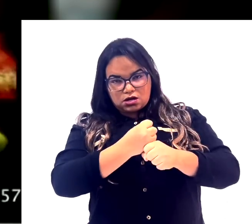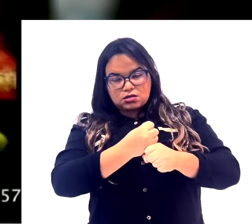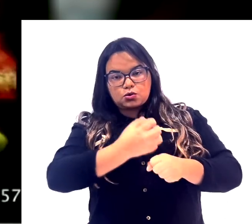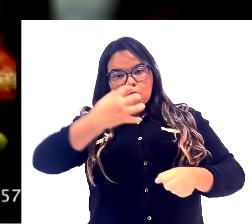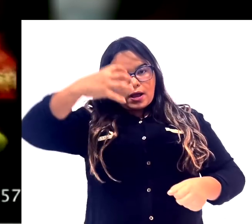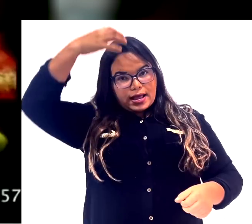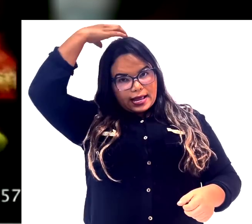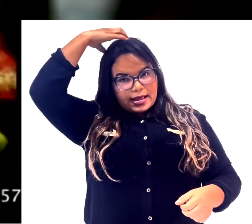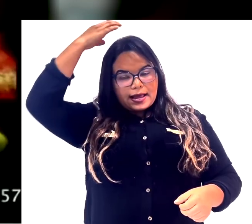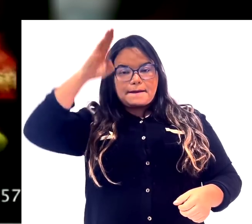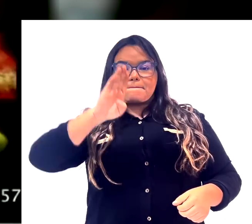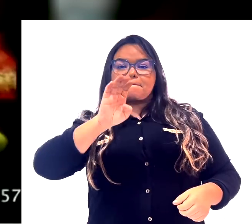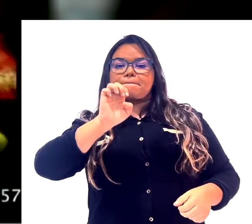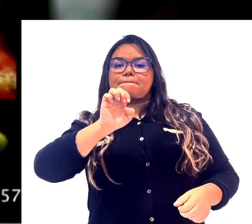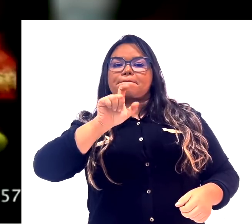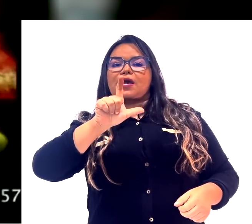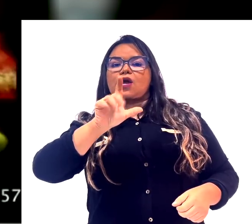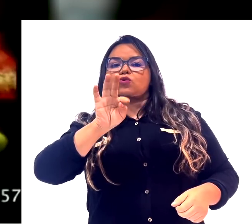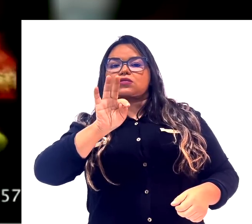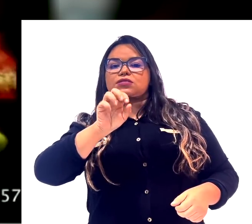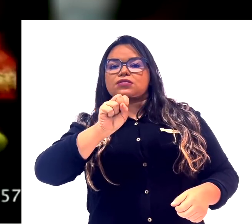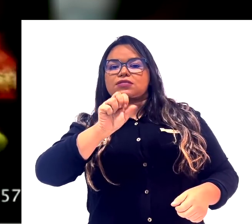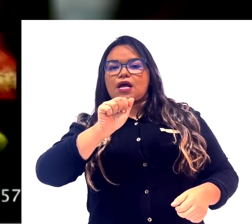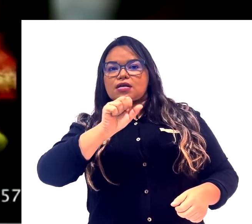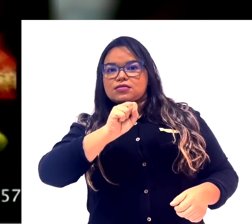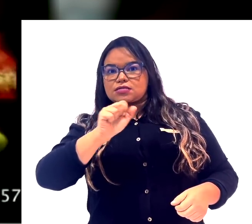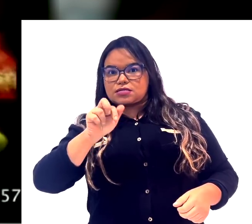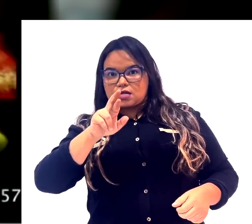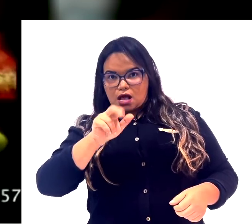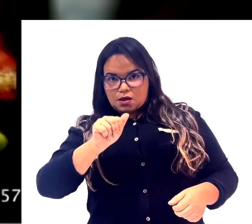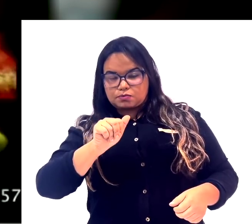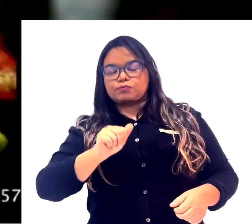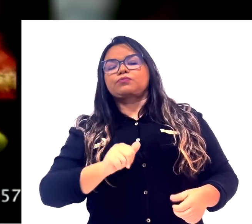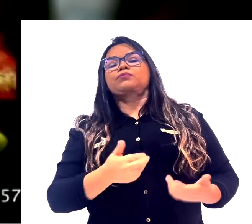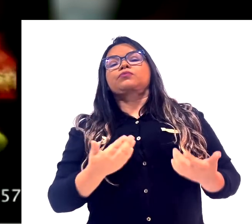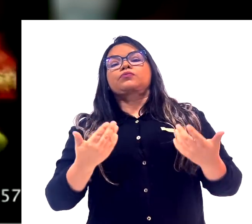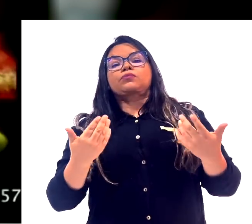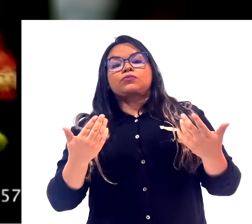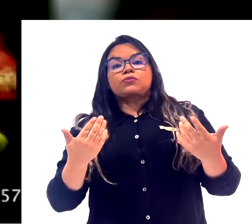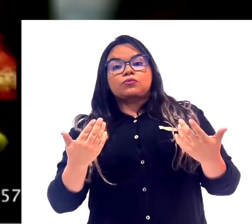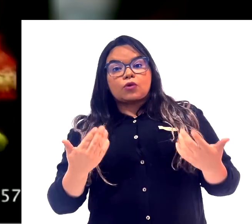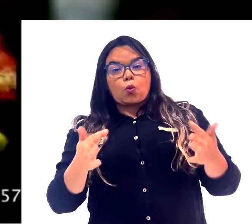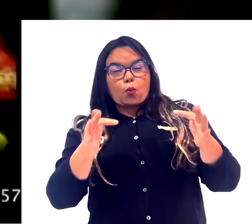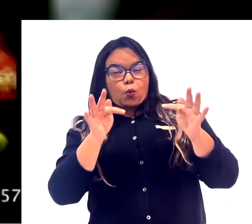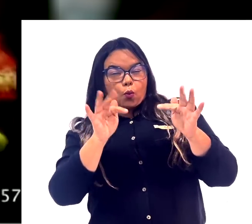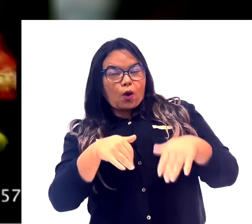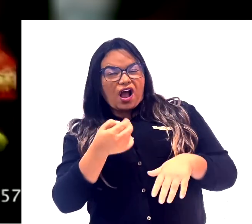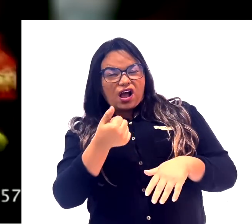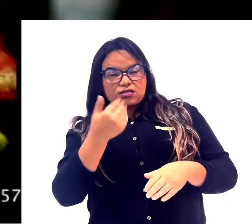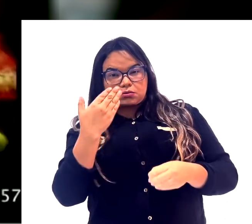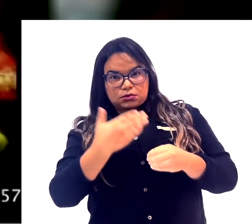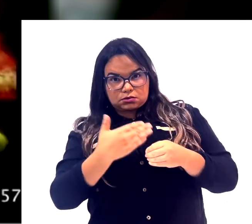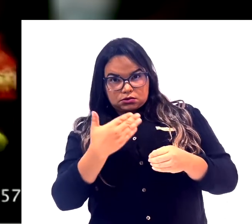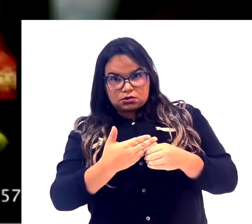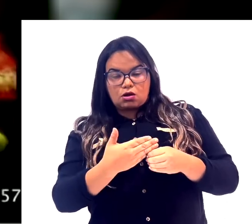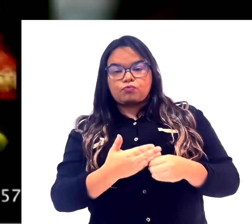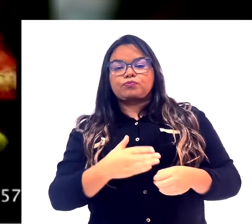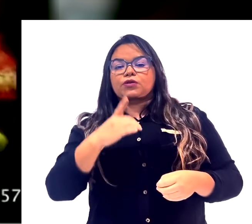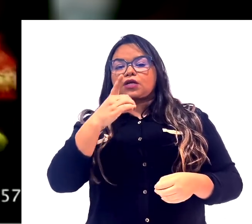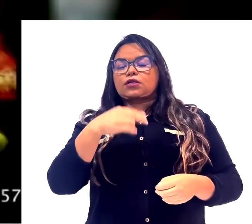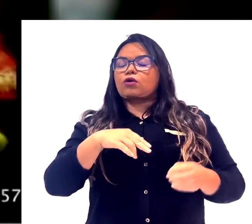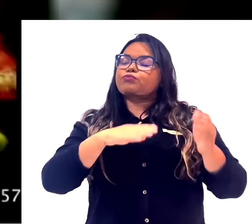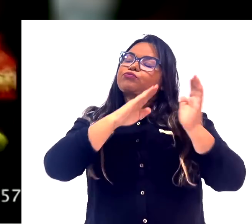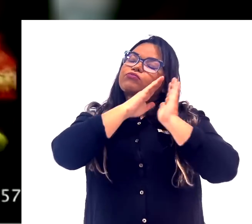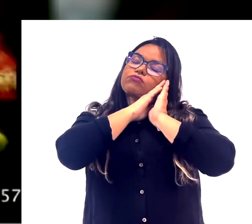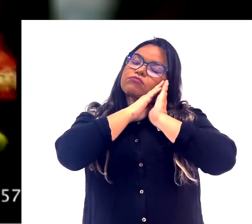rei Belsazar de Babilônia, assim que esta visão ocorre quase que no final do período babilônico,